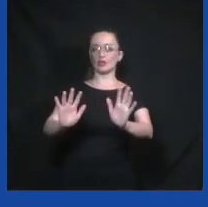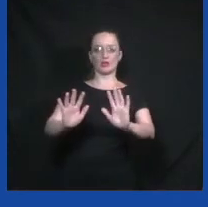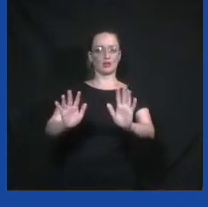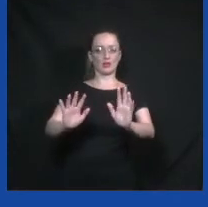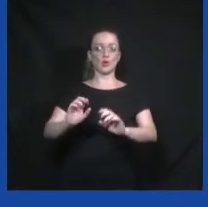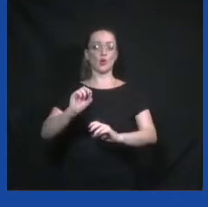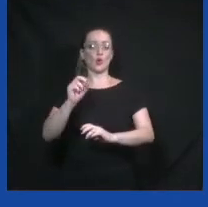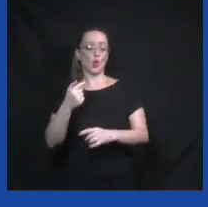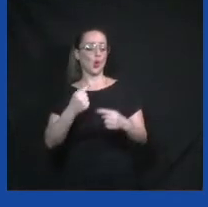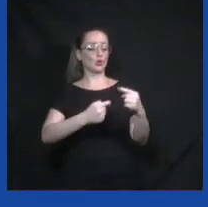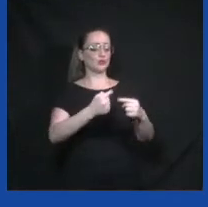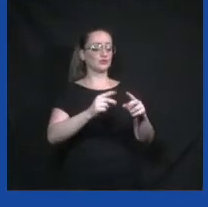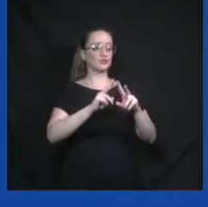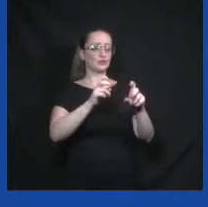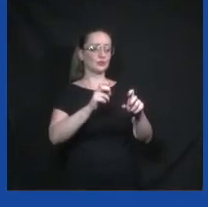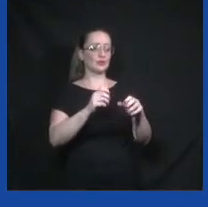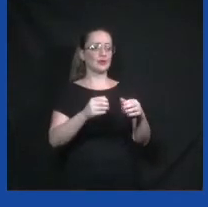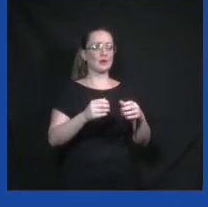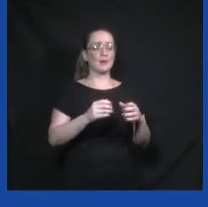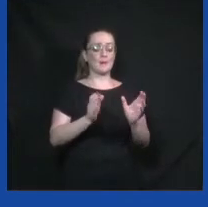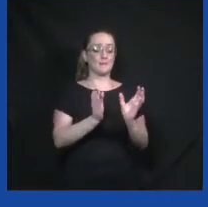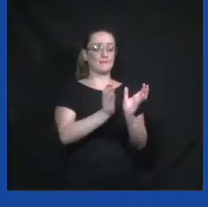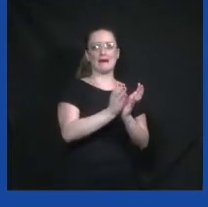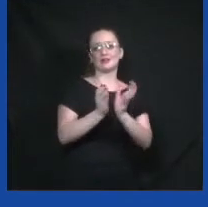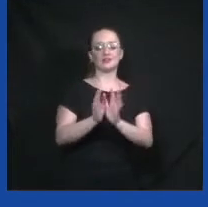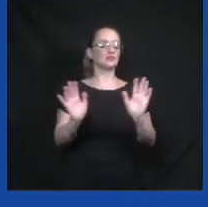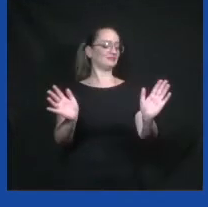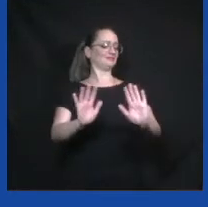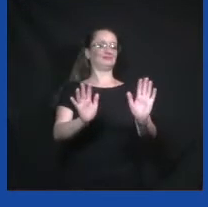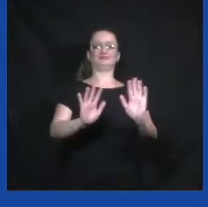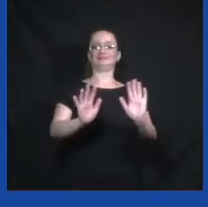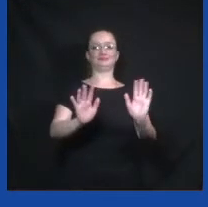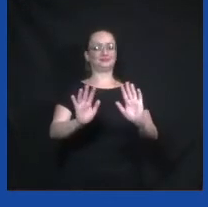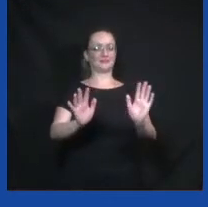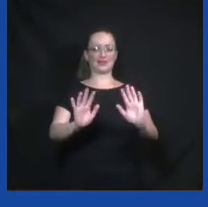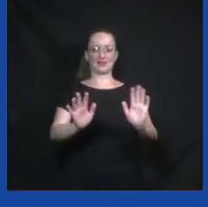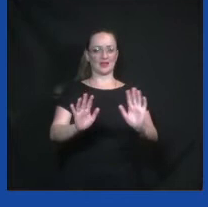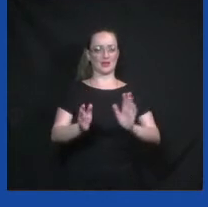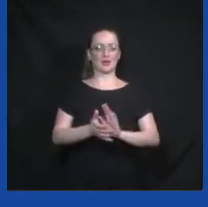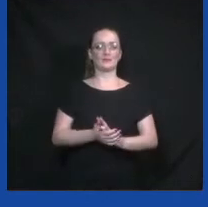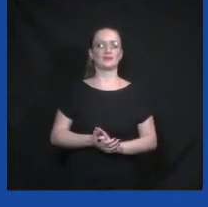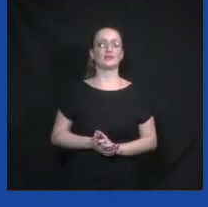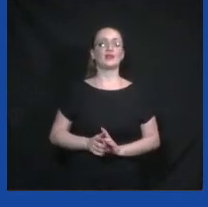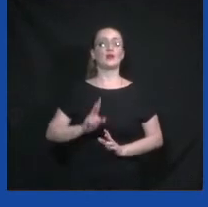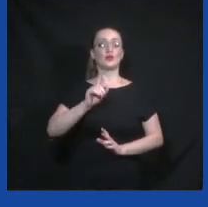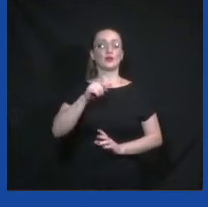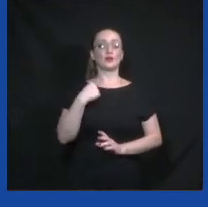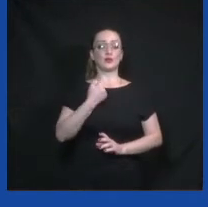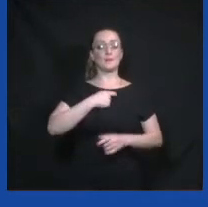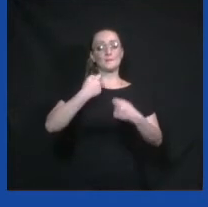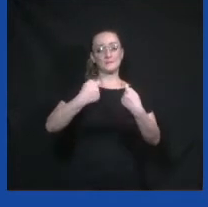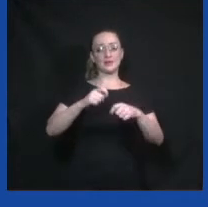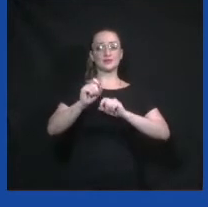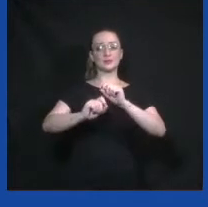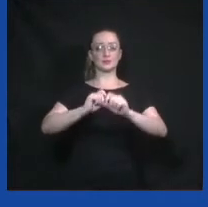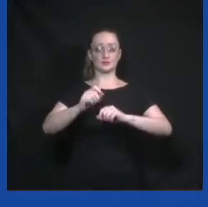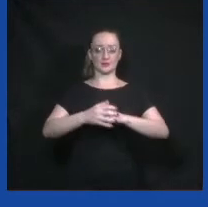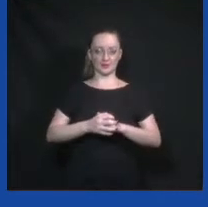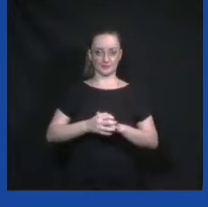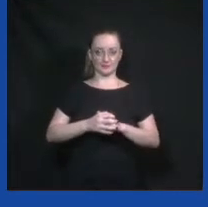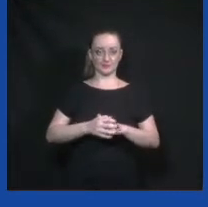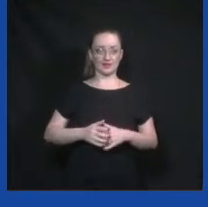com a discussão sobre partidarização da escolarização básica, não é disso que se trata. O que nós precisamos é